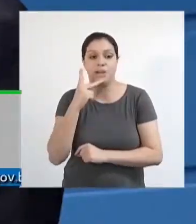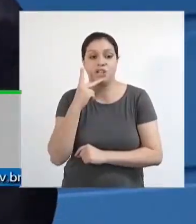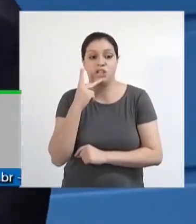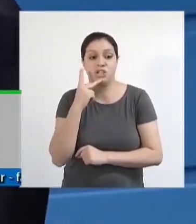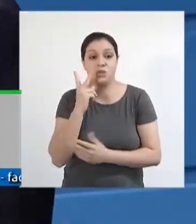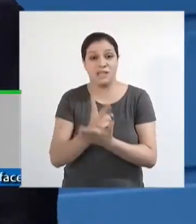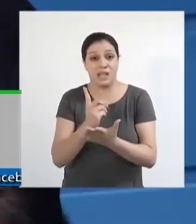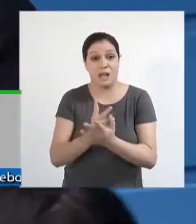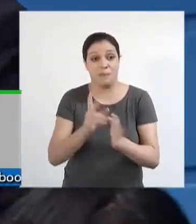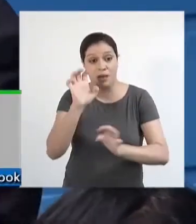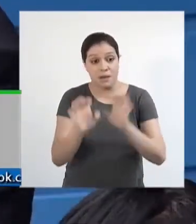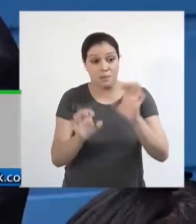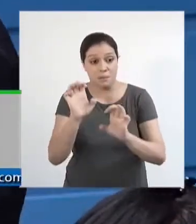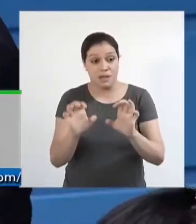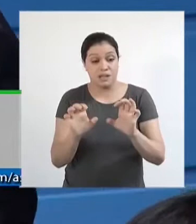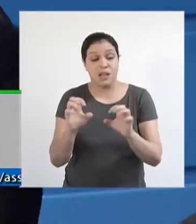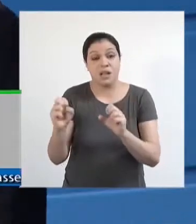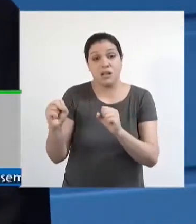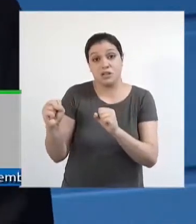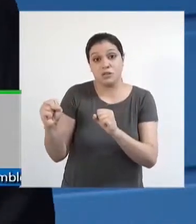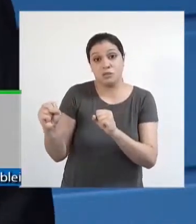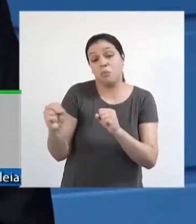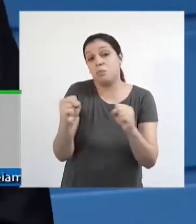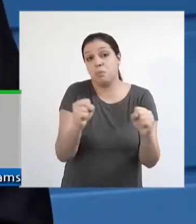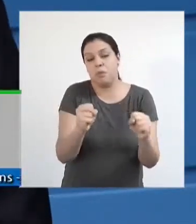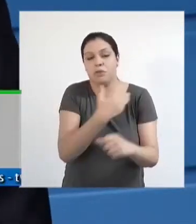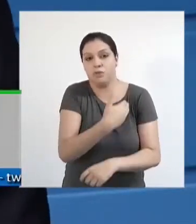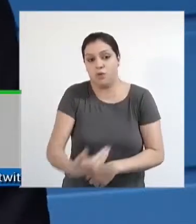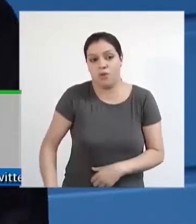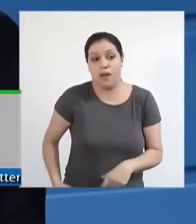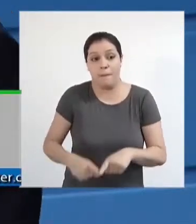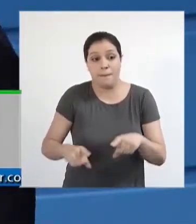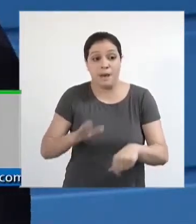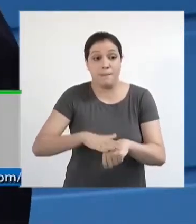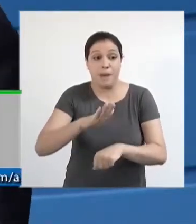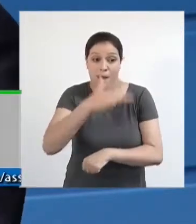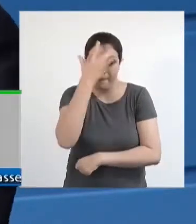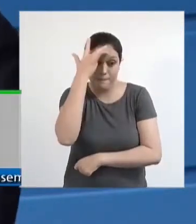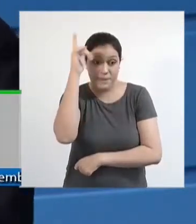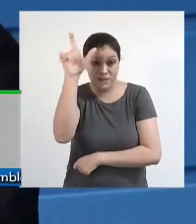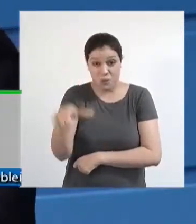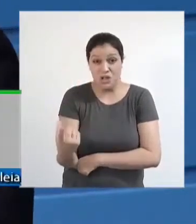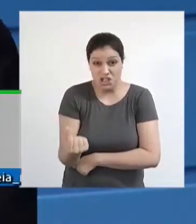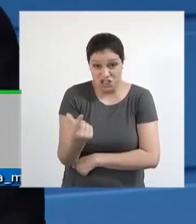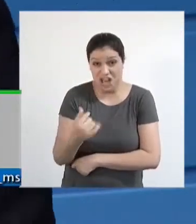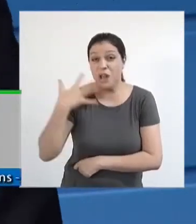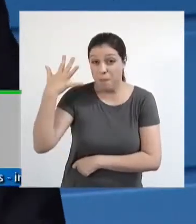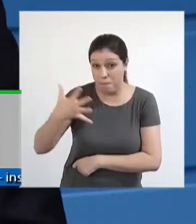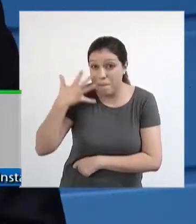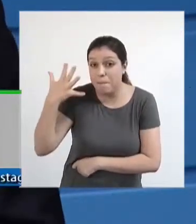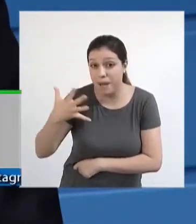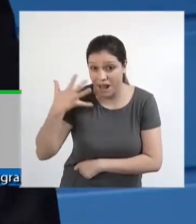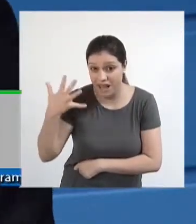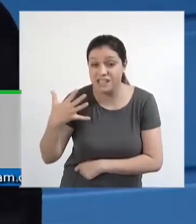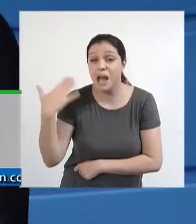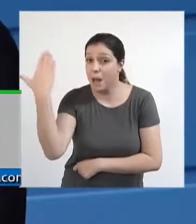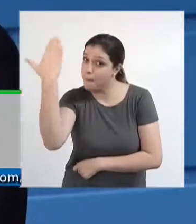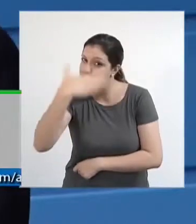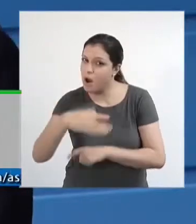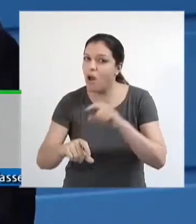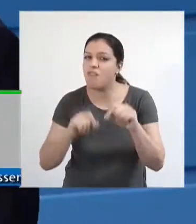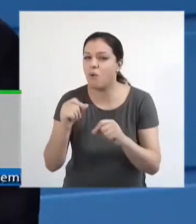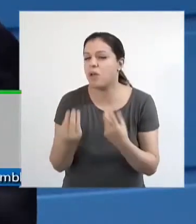Agora, muito me estranha, uma das maiores pessoas que ganharam dinheiro com palestra e que ficou comprovado que isso, na verdade, era uma maneira